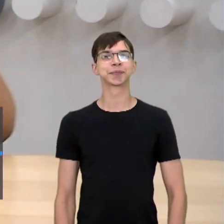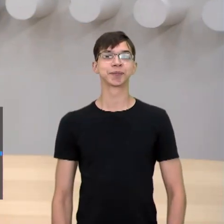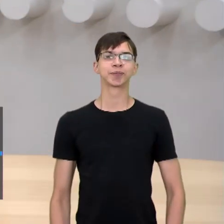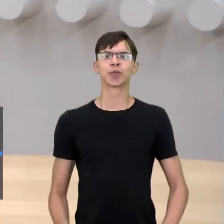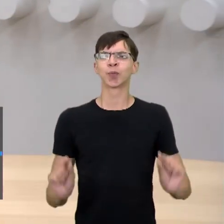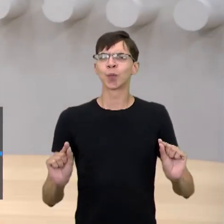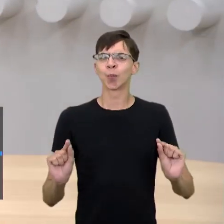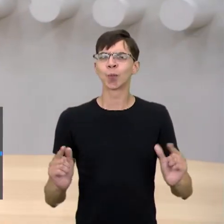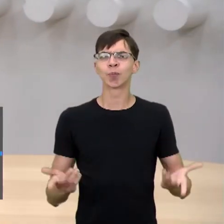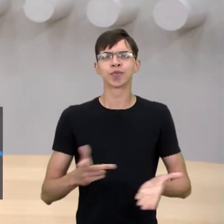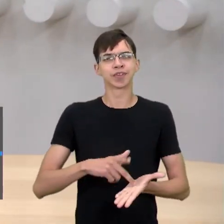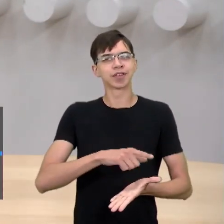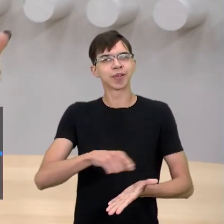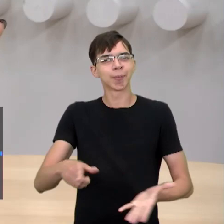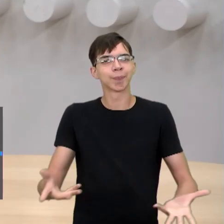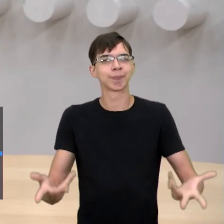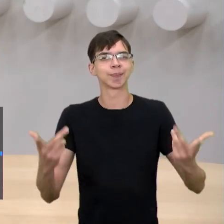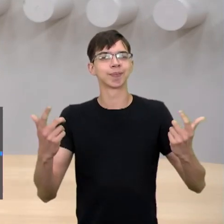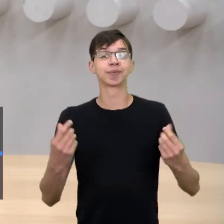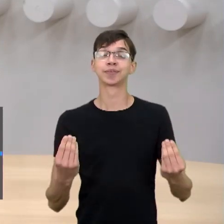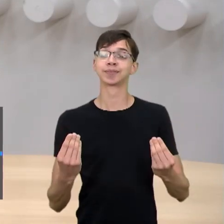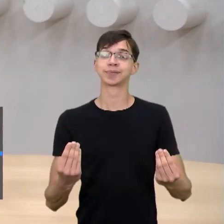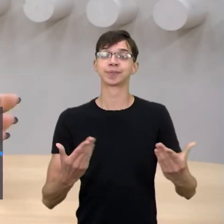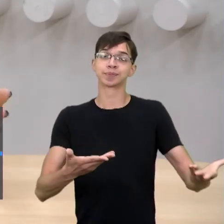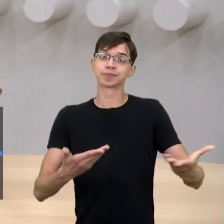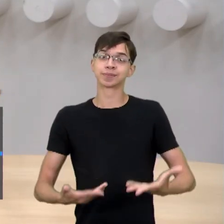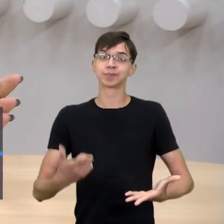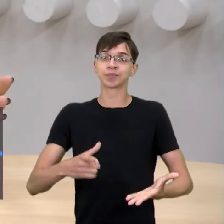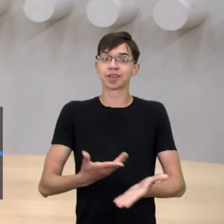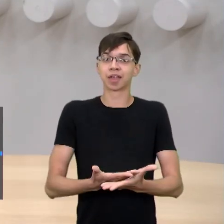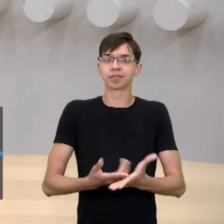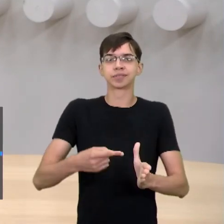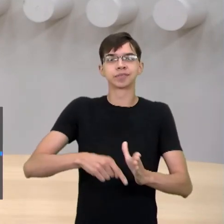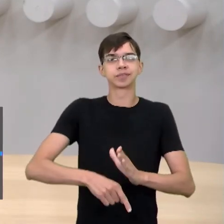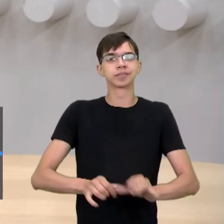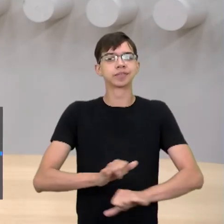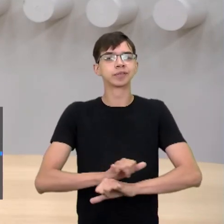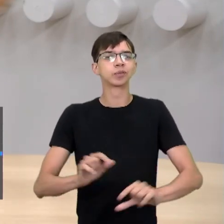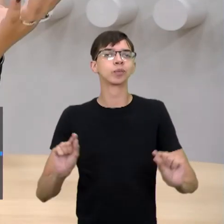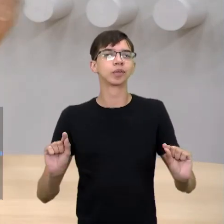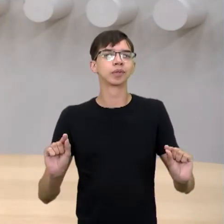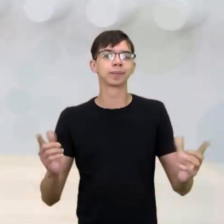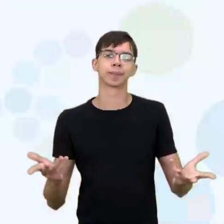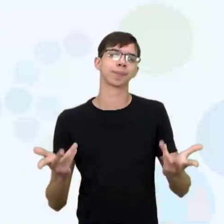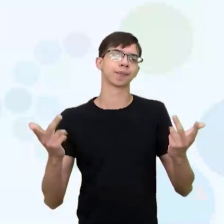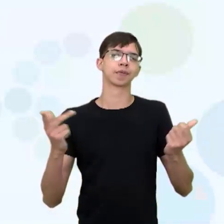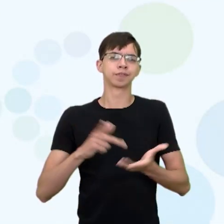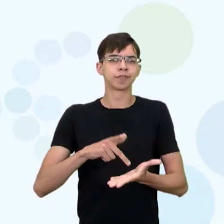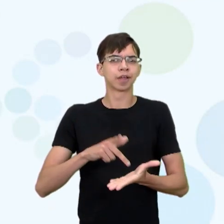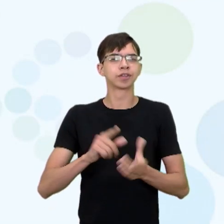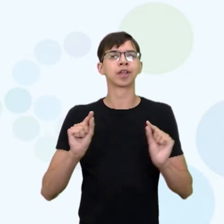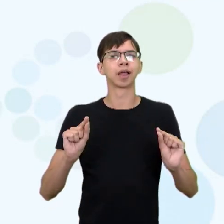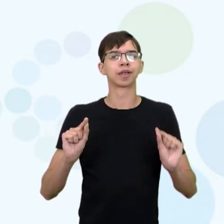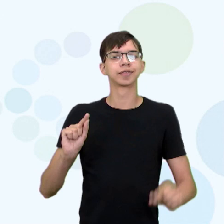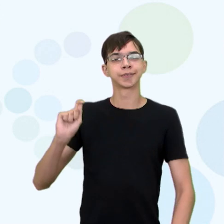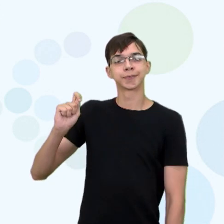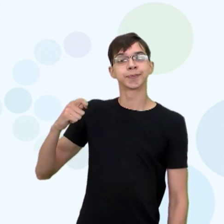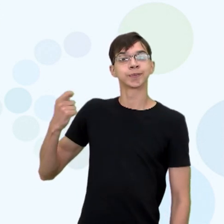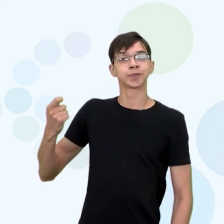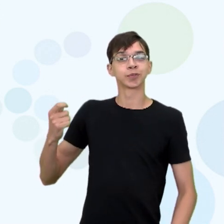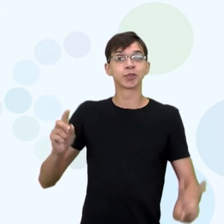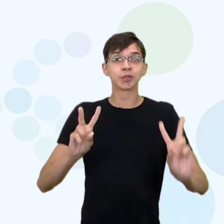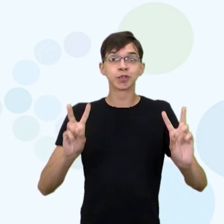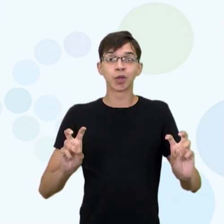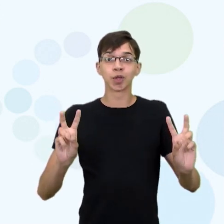Bem-vindos, estudantes maravilhosos, para mais uma aula do nosso aprofundamento, que é maravilhoso, que é isso que ele é, que é o Cultura e